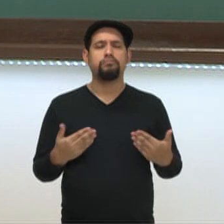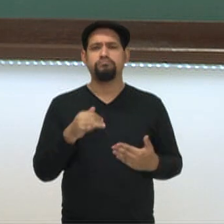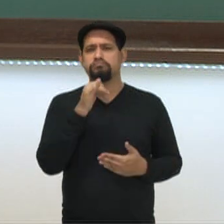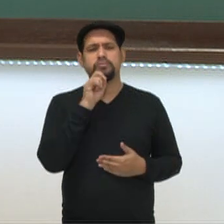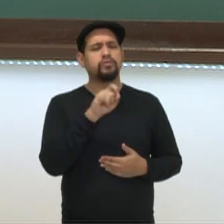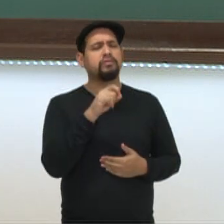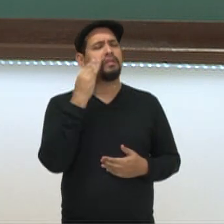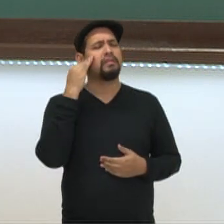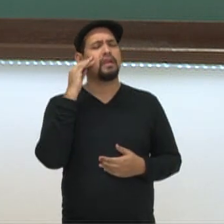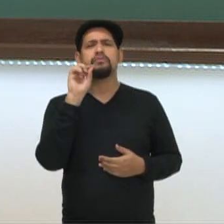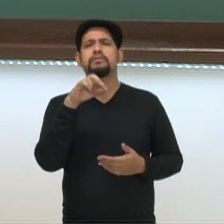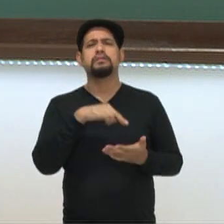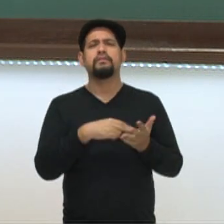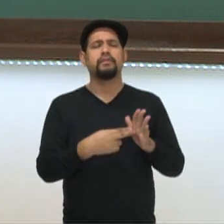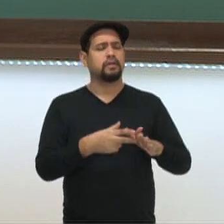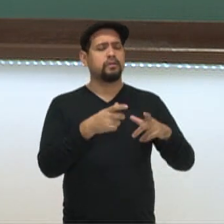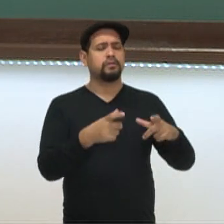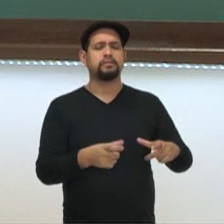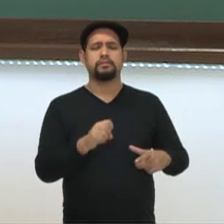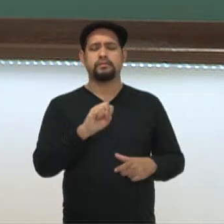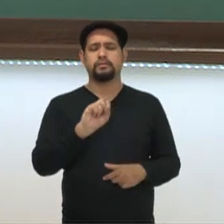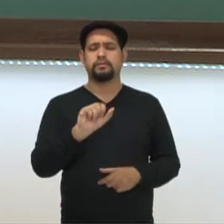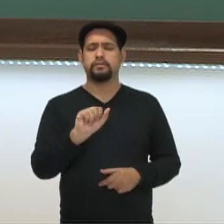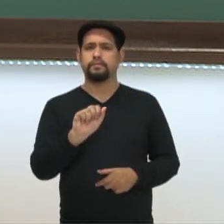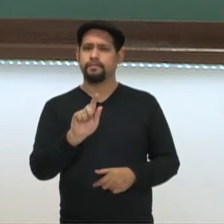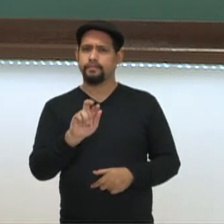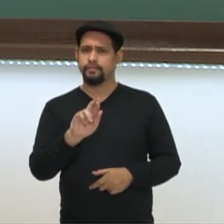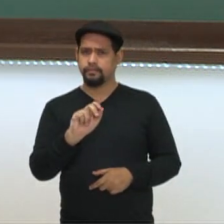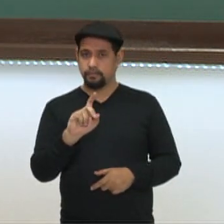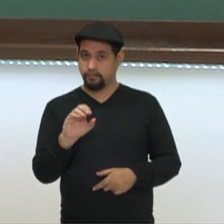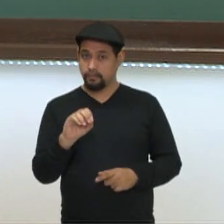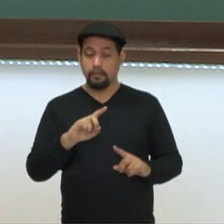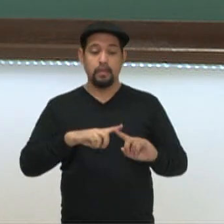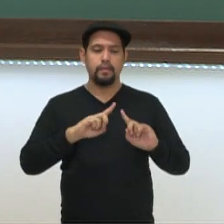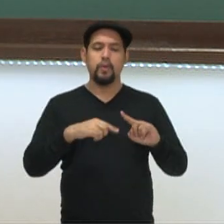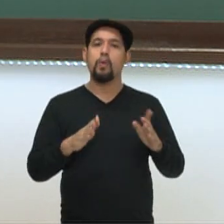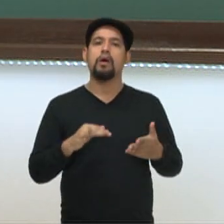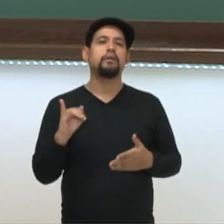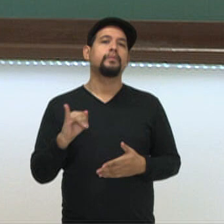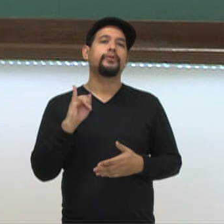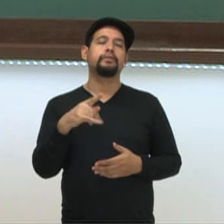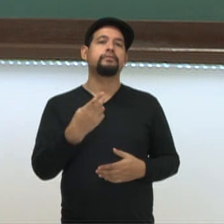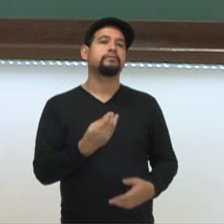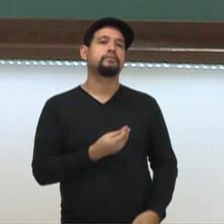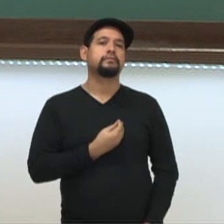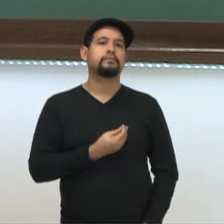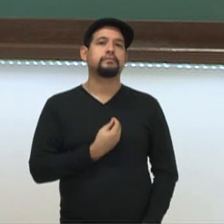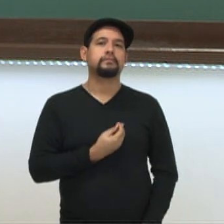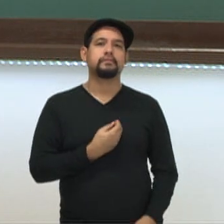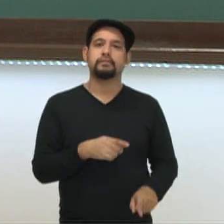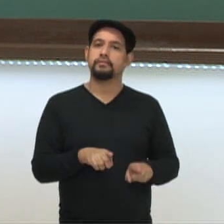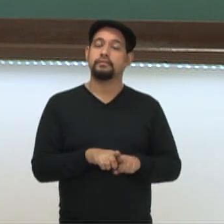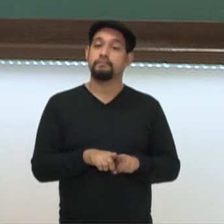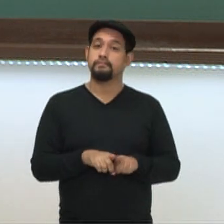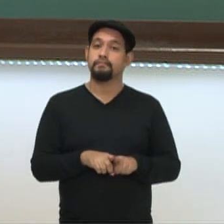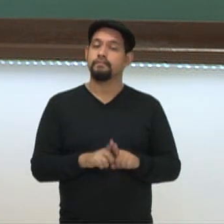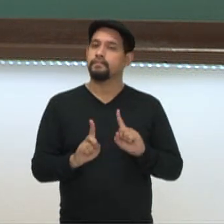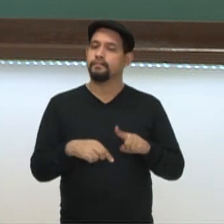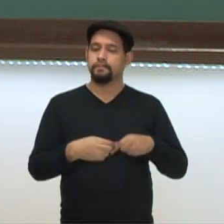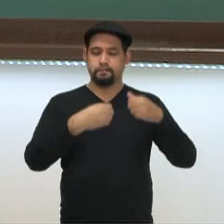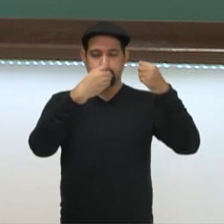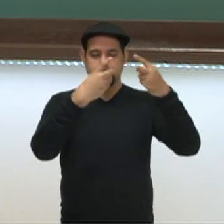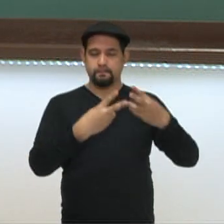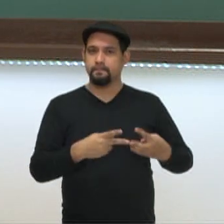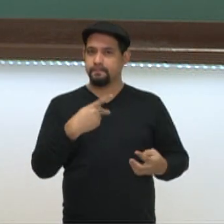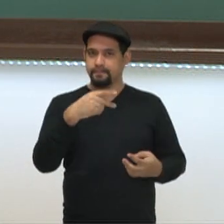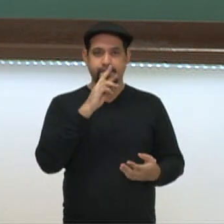você entende por lugar sagrado. Depois, qual lugar sagrado é importante na sua vida e aí justificando